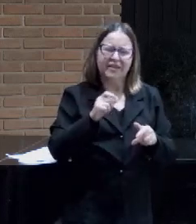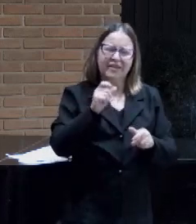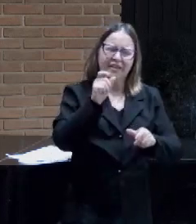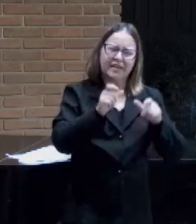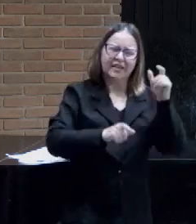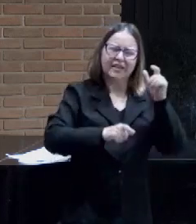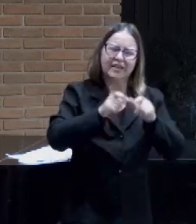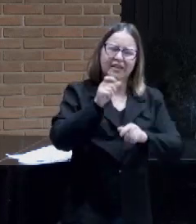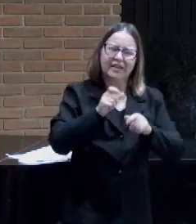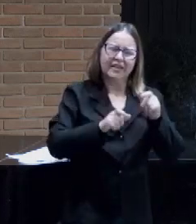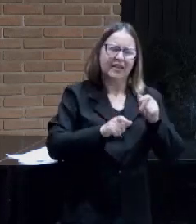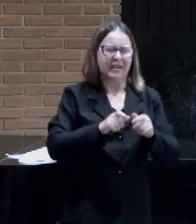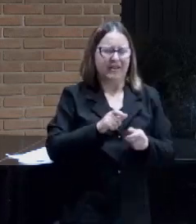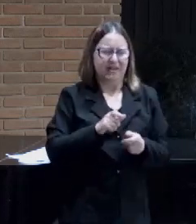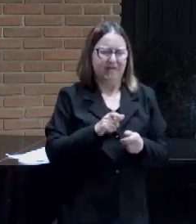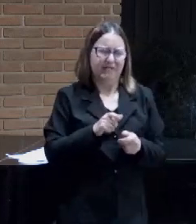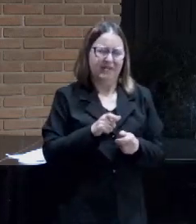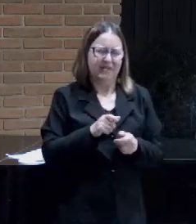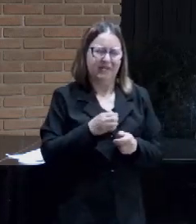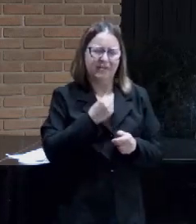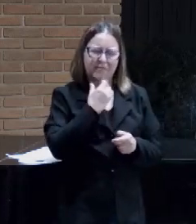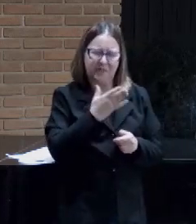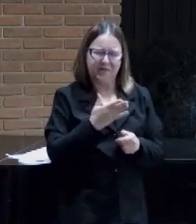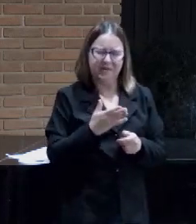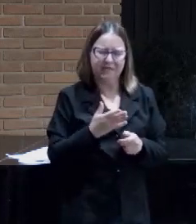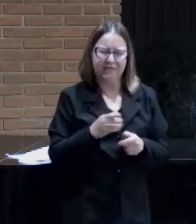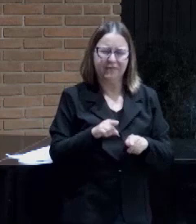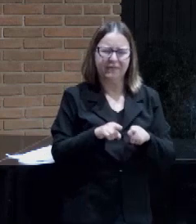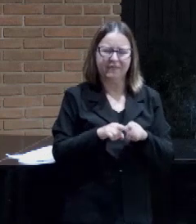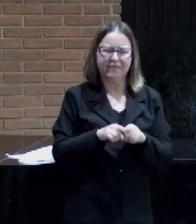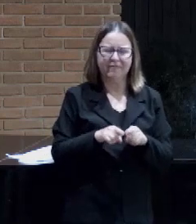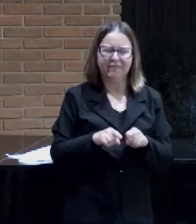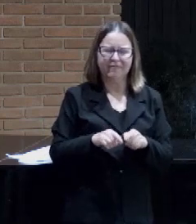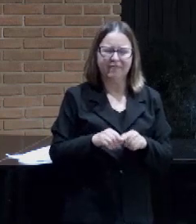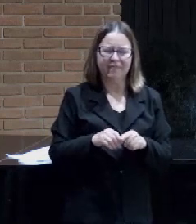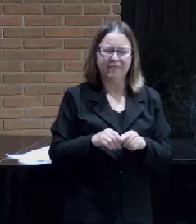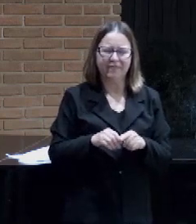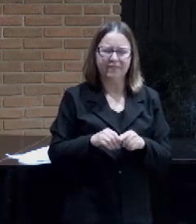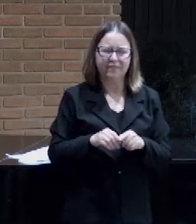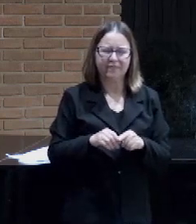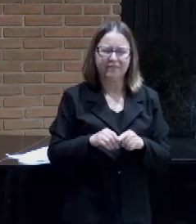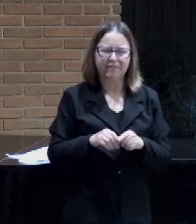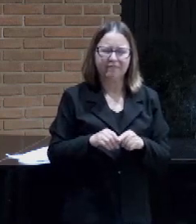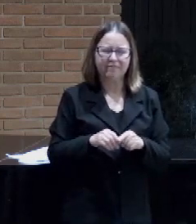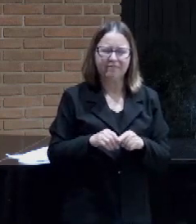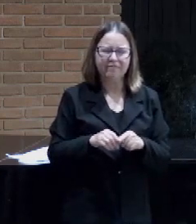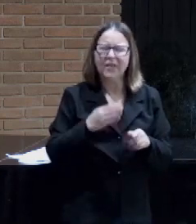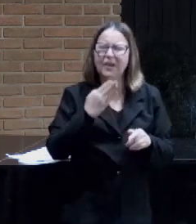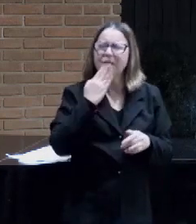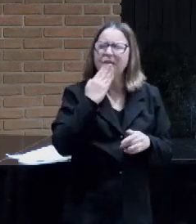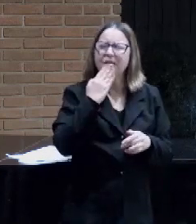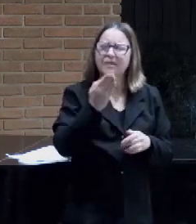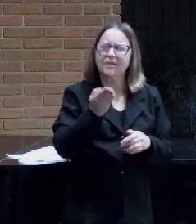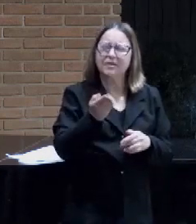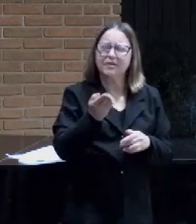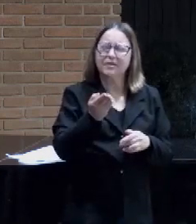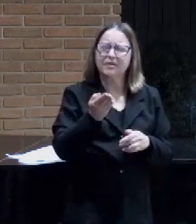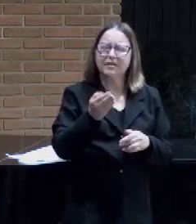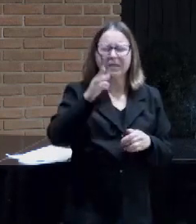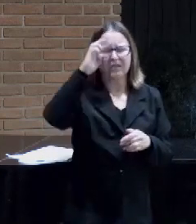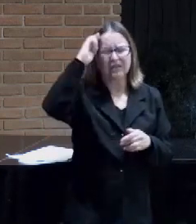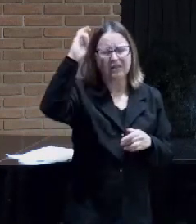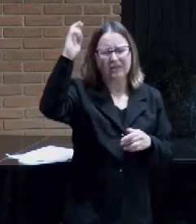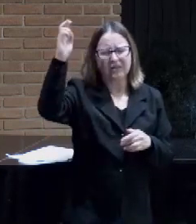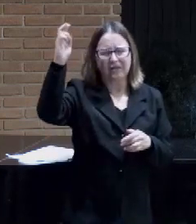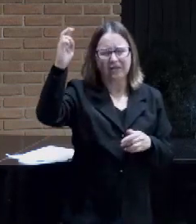pessoas que reconhecem que estão ou não mal resolvidas. Então nós pedimos, Pai, que o Senhor, depois